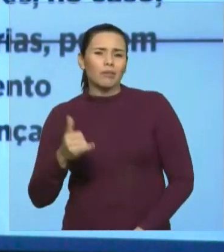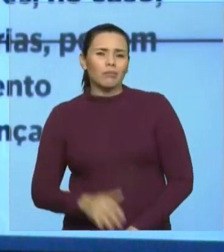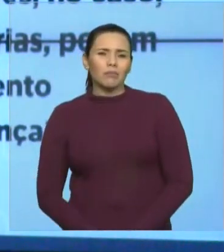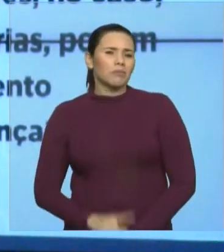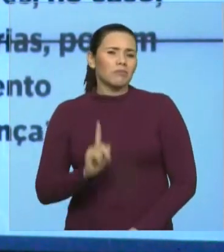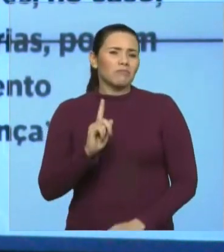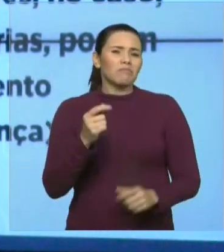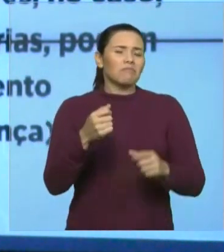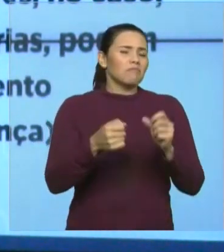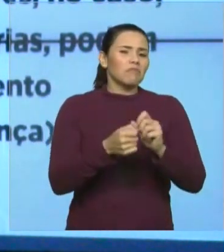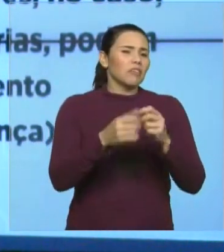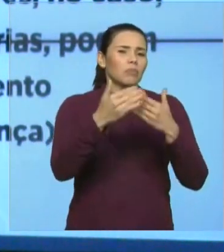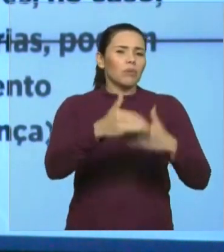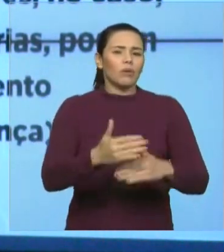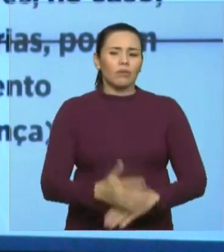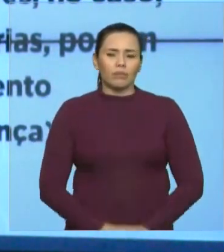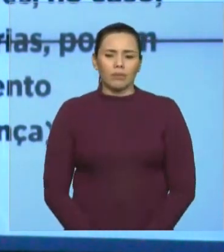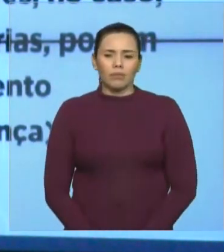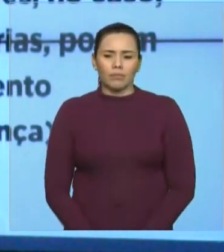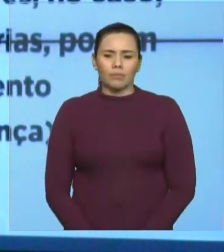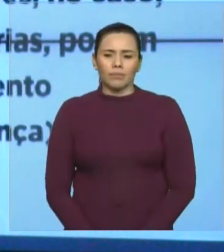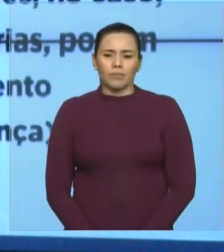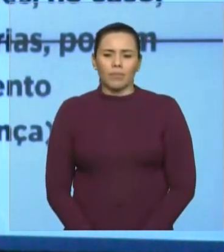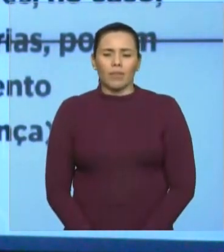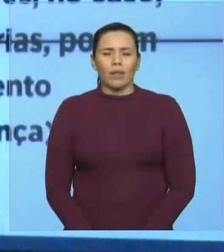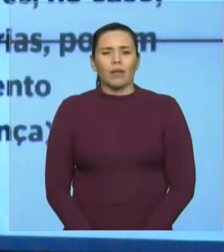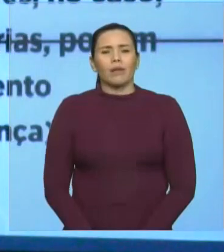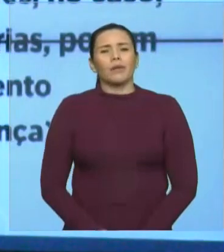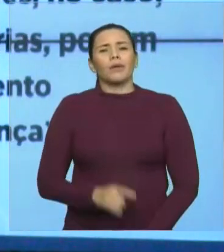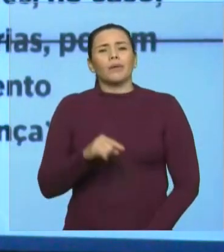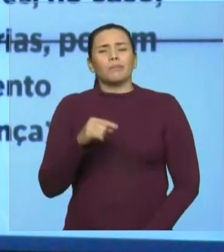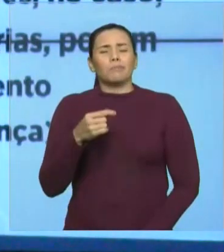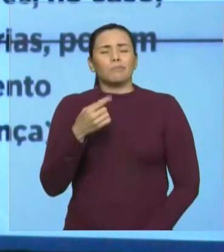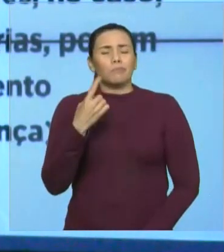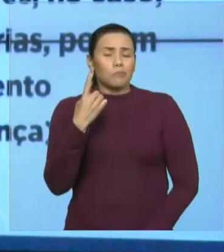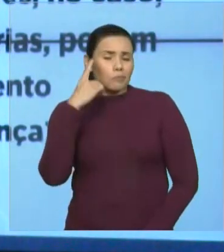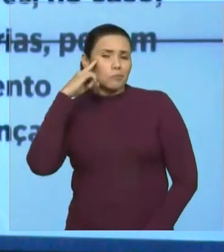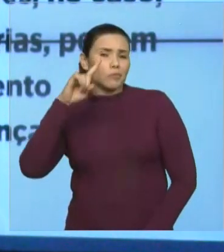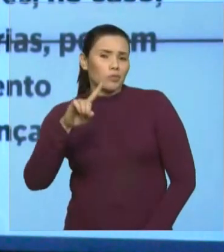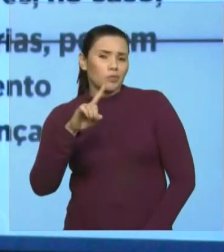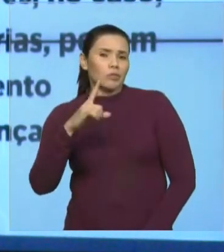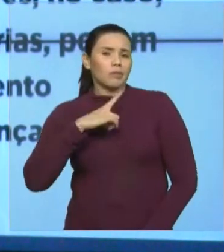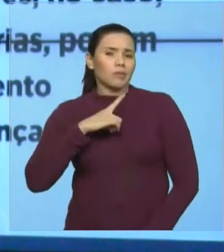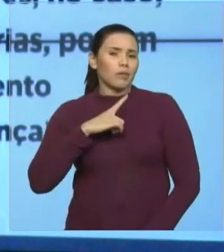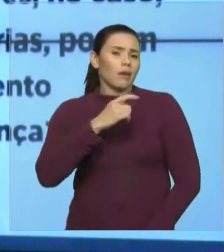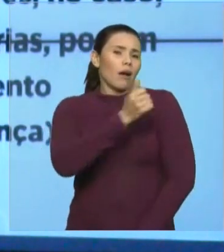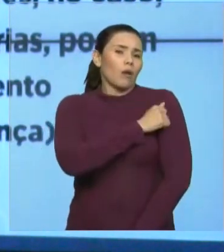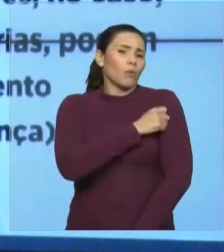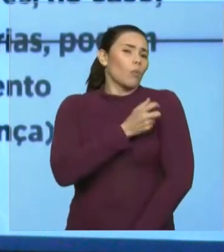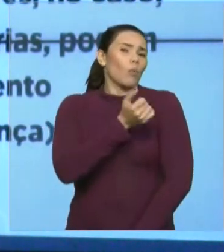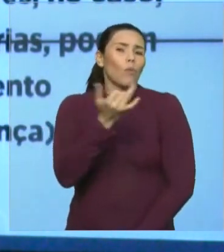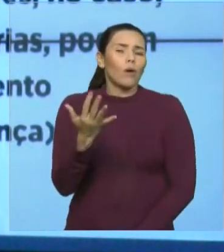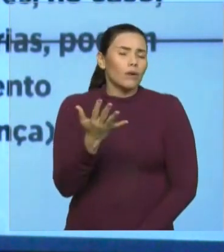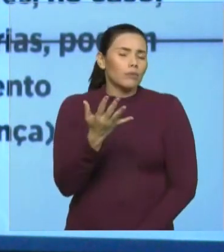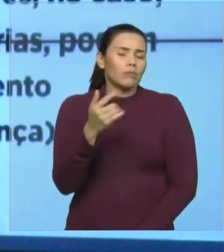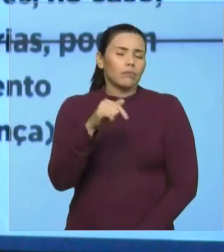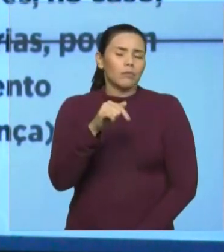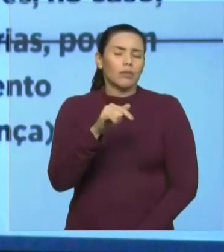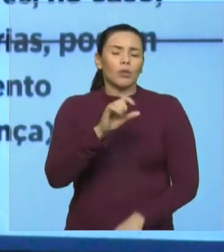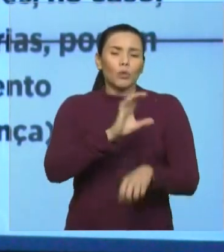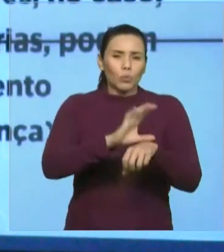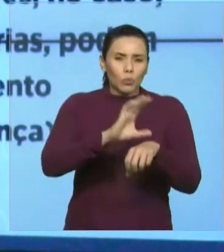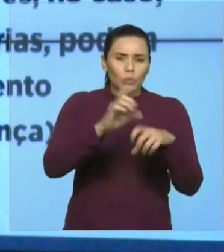outra, deputado César, a turma está com 47 alunos, sem nenhuma condição estrutural